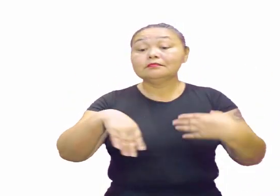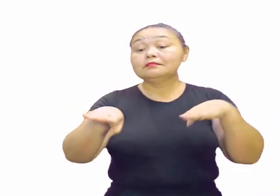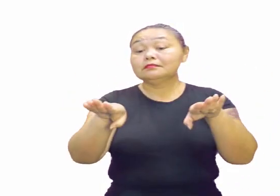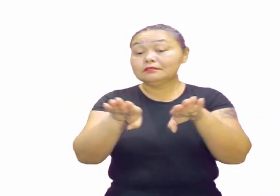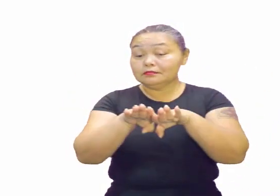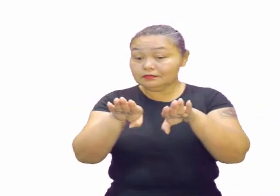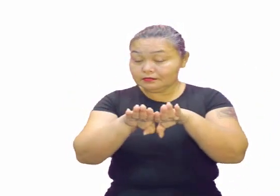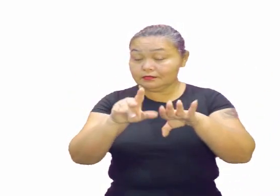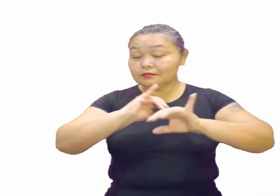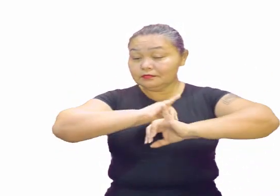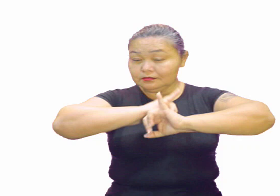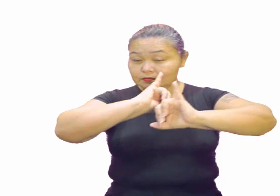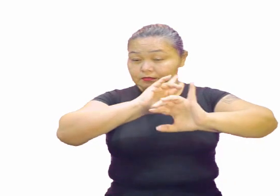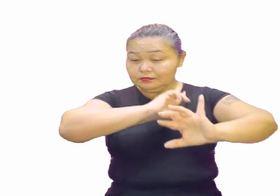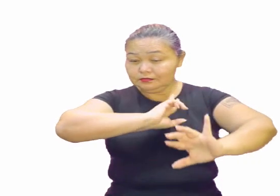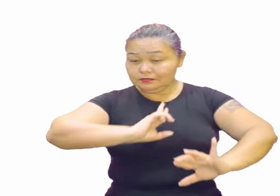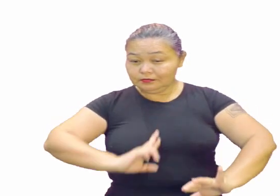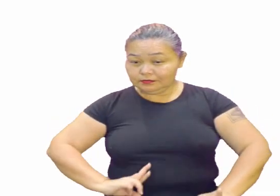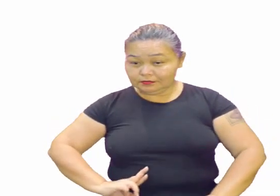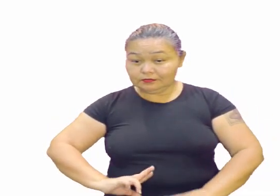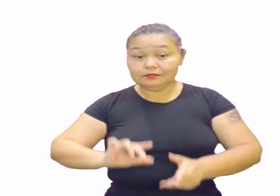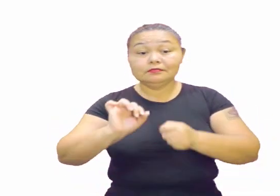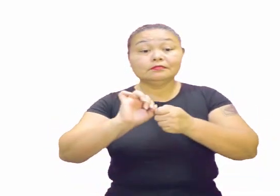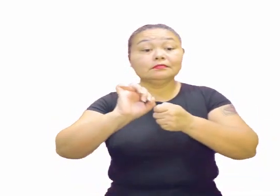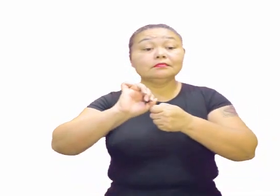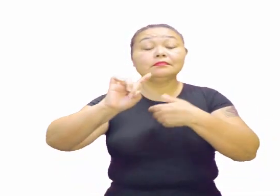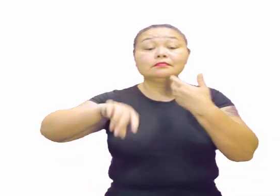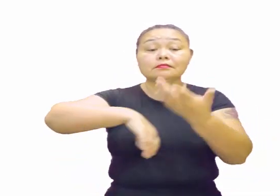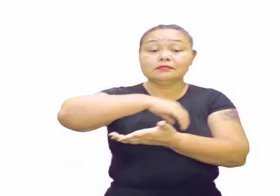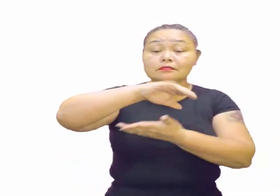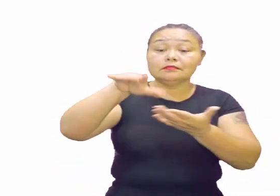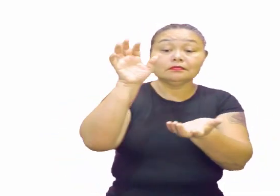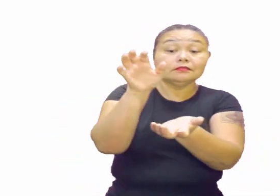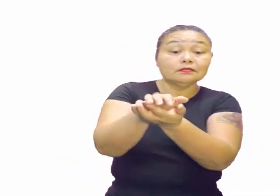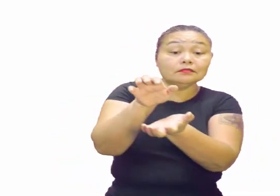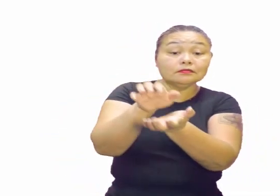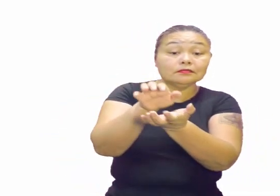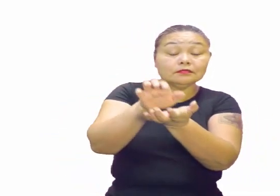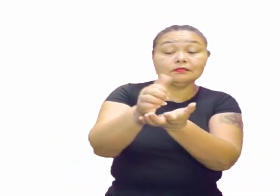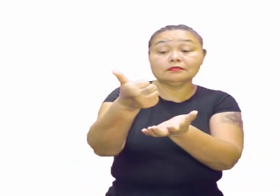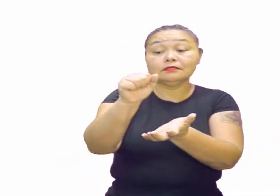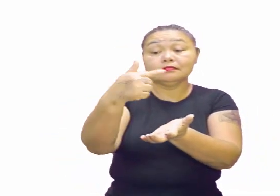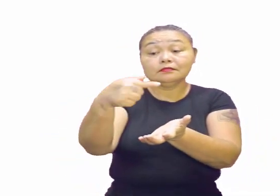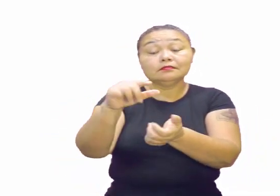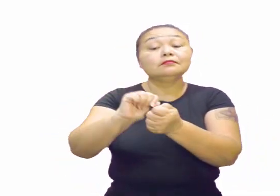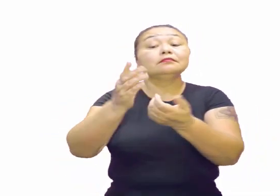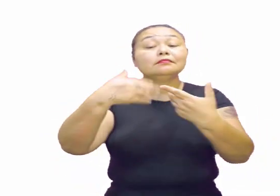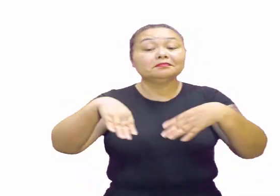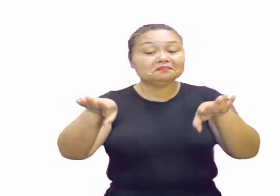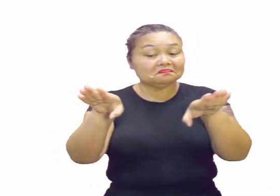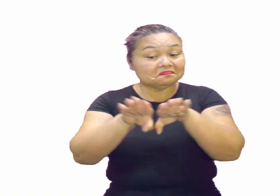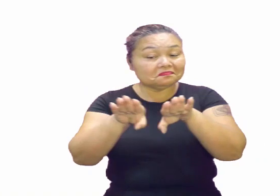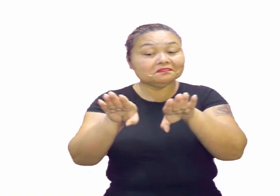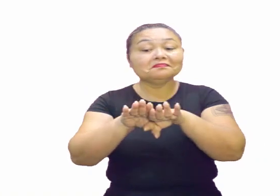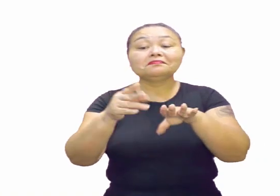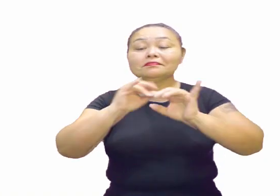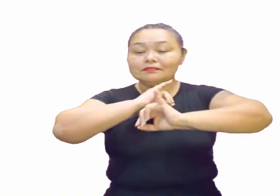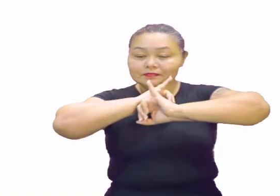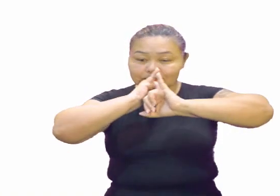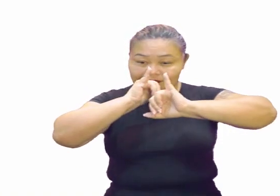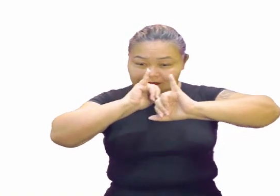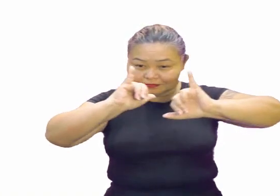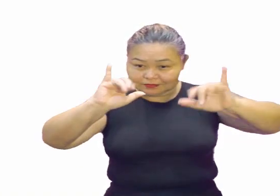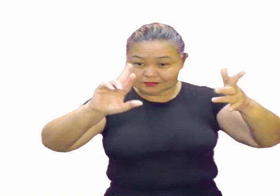república. Quando houve a Revolução Pernambucana, em 1817, também se falava em